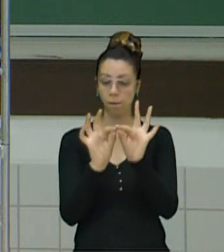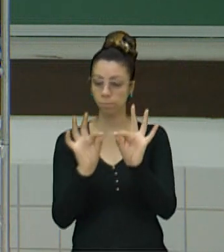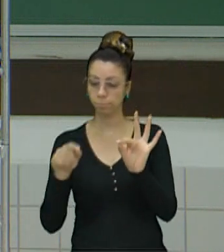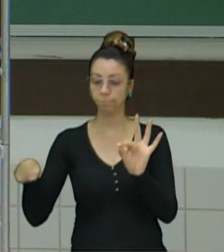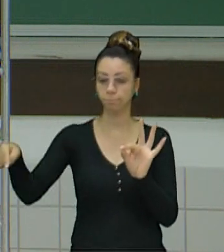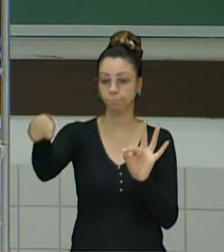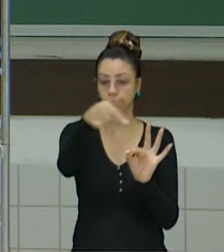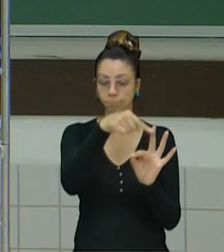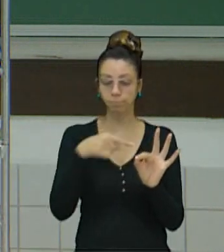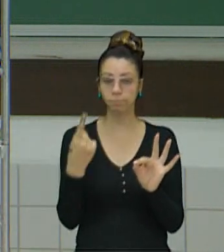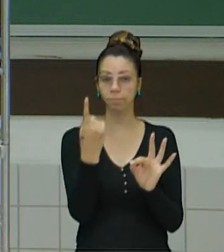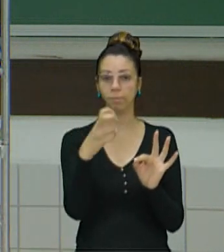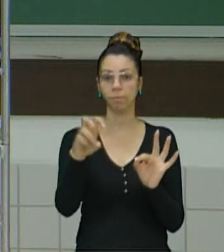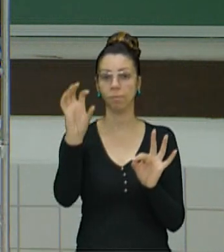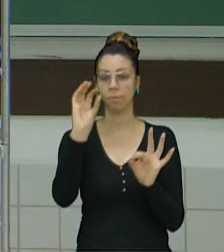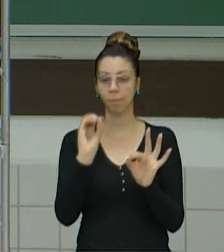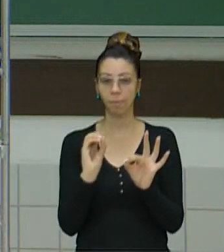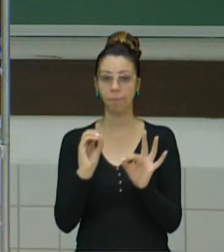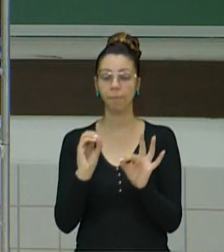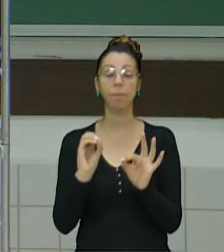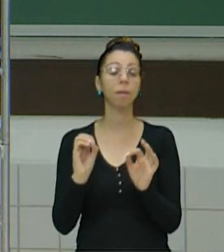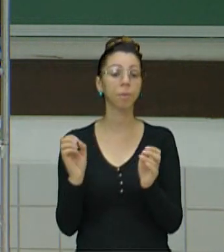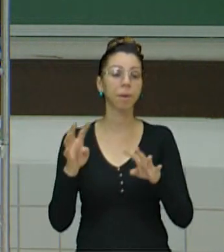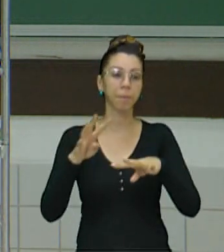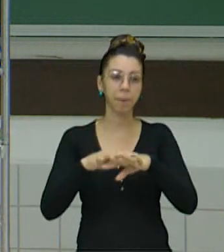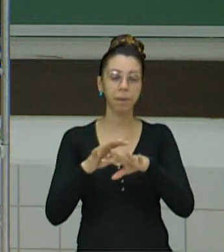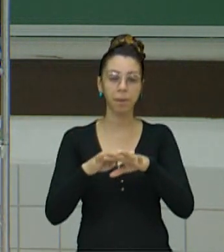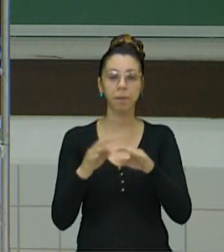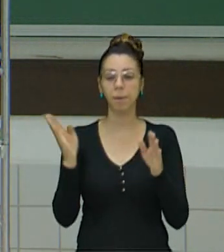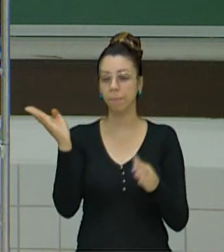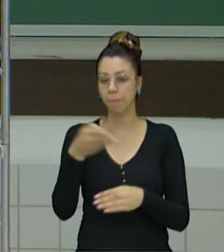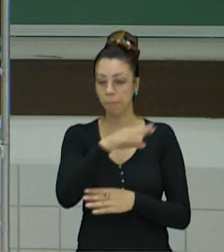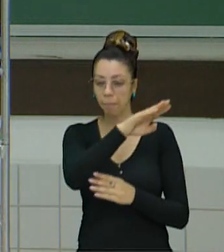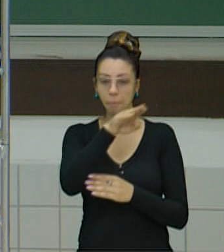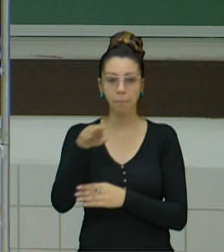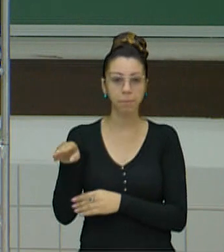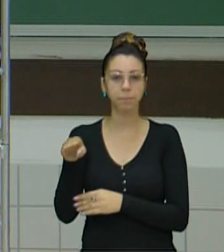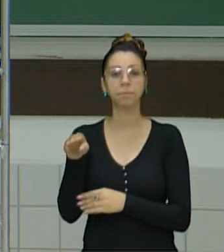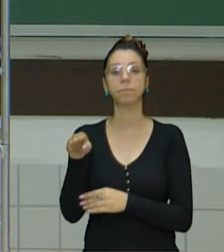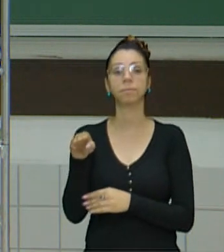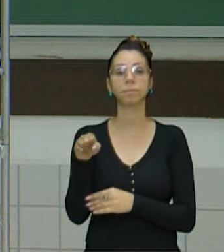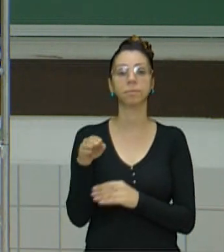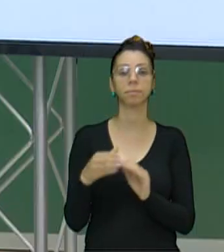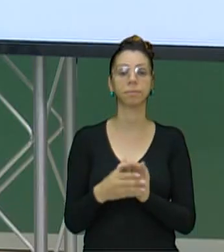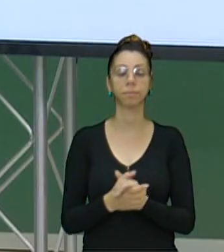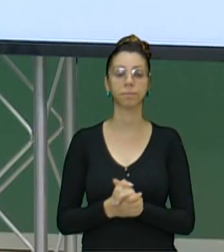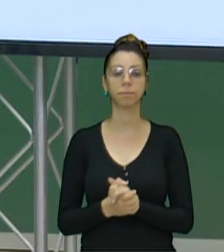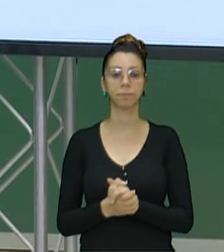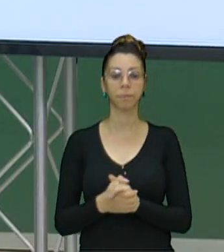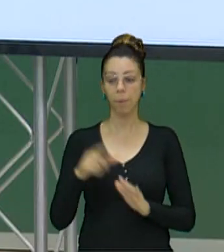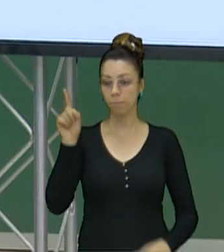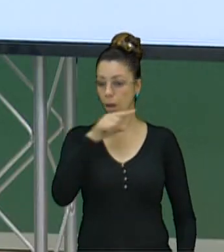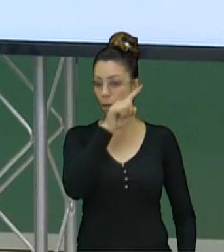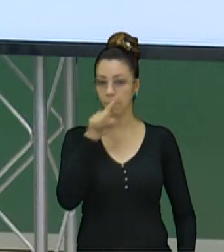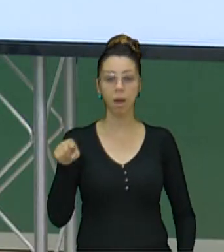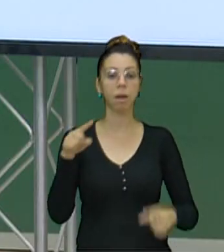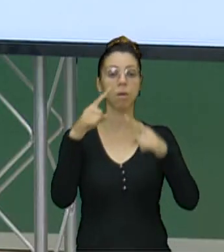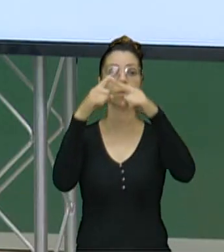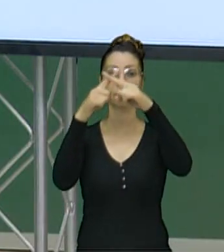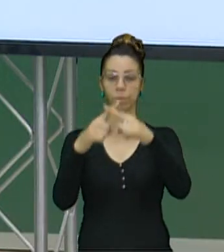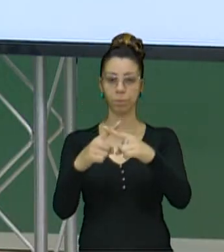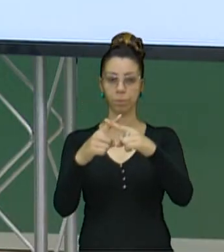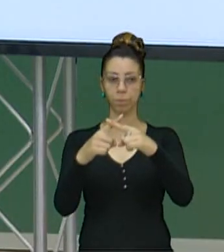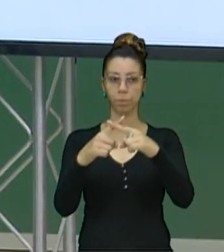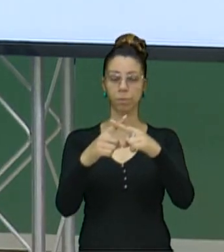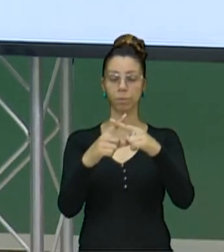150, e eu faço aquela chuchadinha matemática, né? Então, multiplico o cruzado, aquela coisa toda, certo? Olha o que nós fizemos